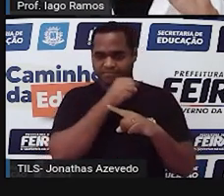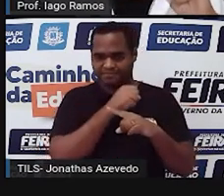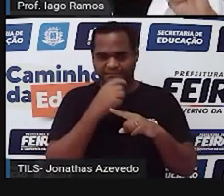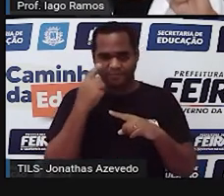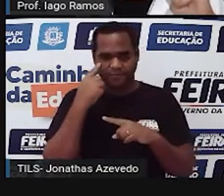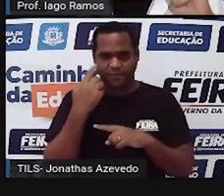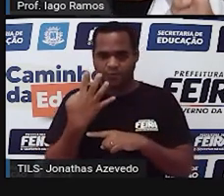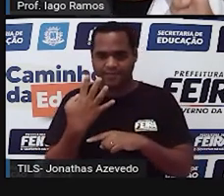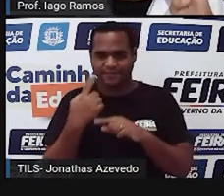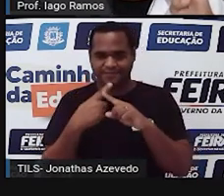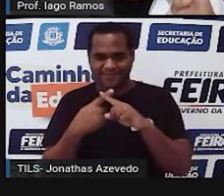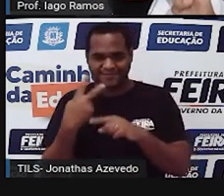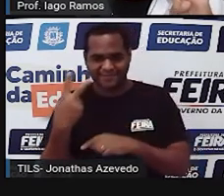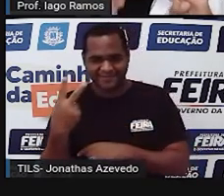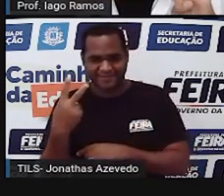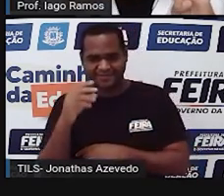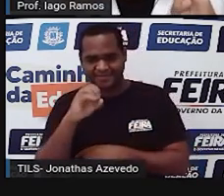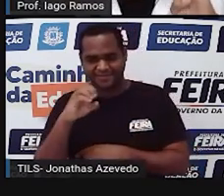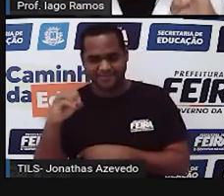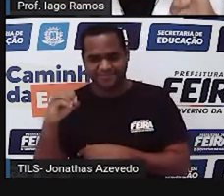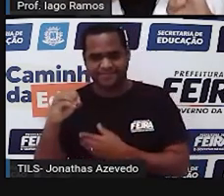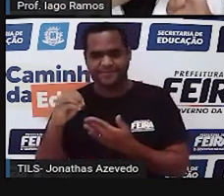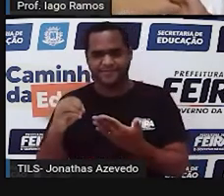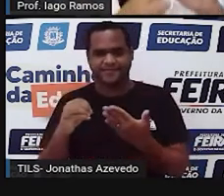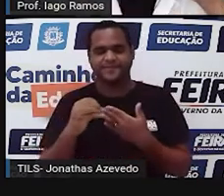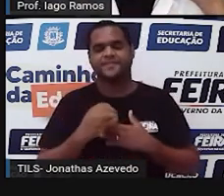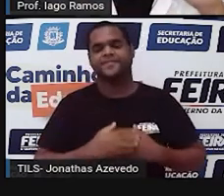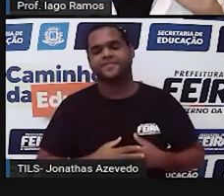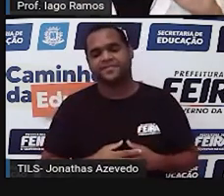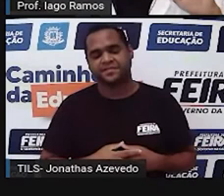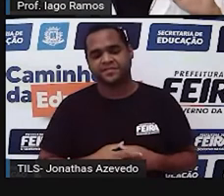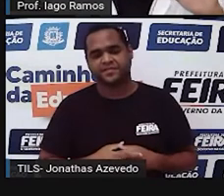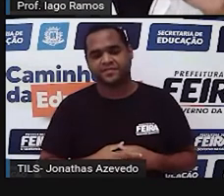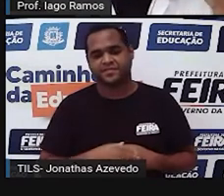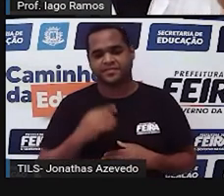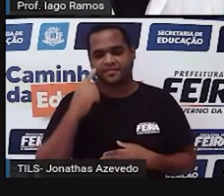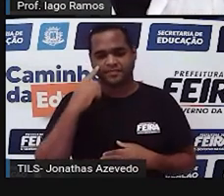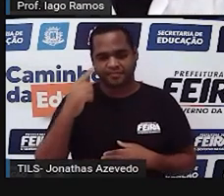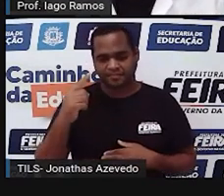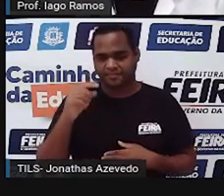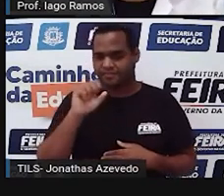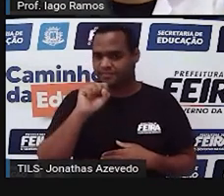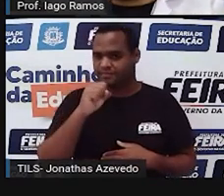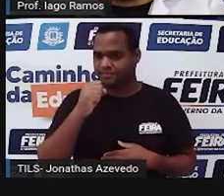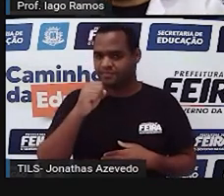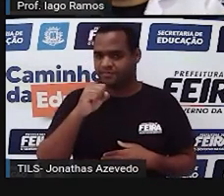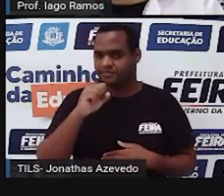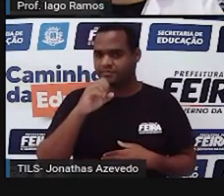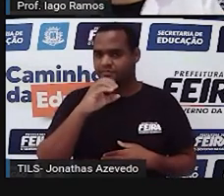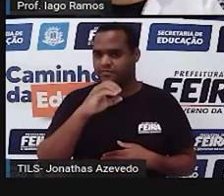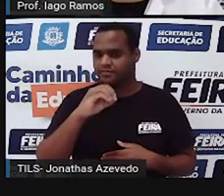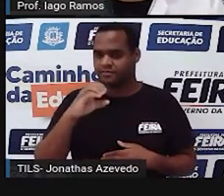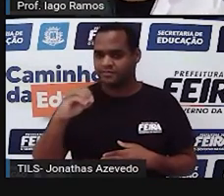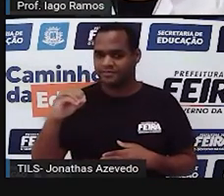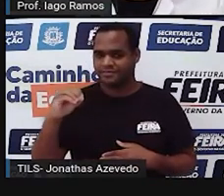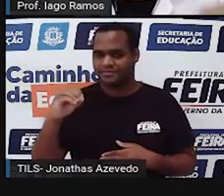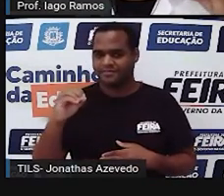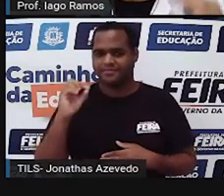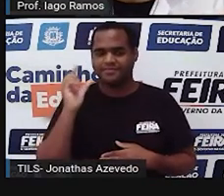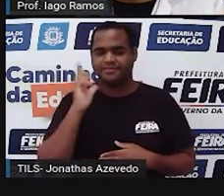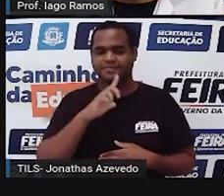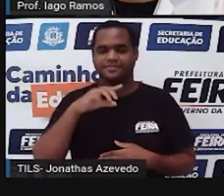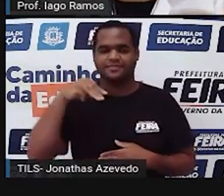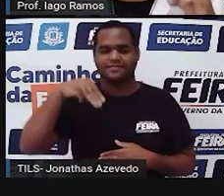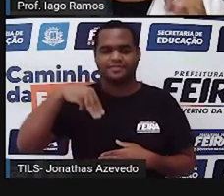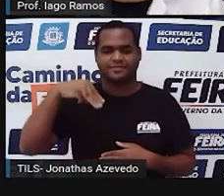quatro vezes 200 tá 200 aparece 4 vezes então quatro vezes 200 a gente encontra né